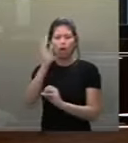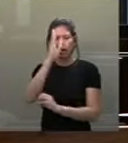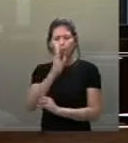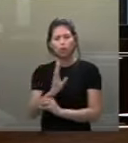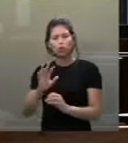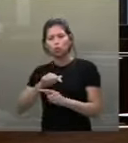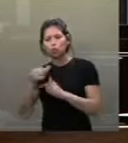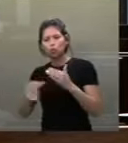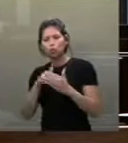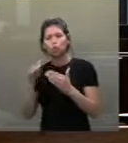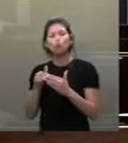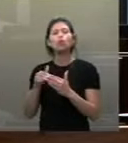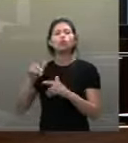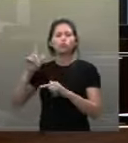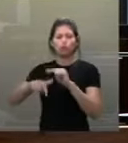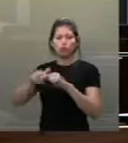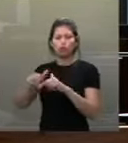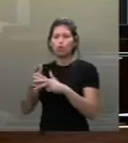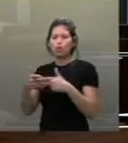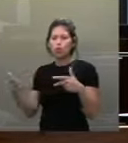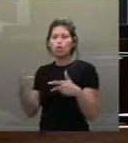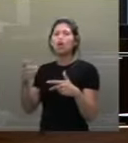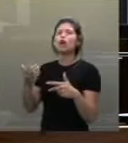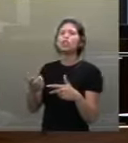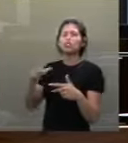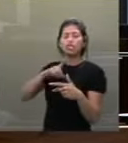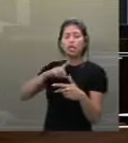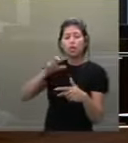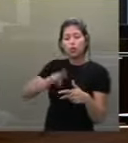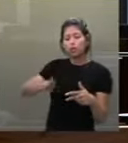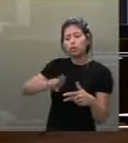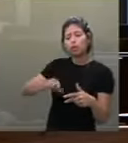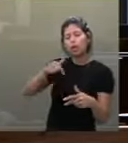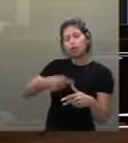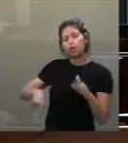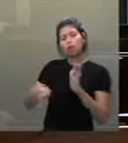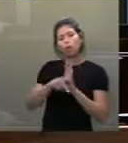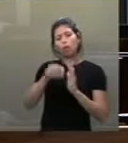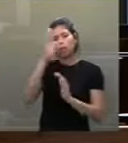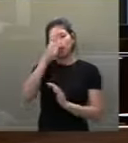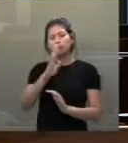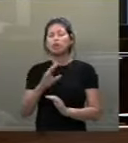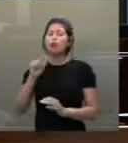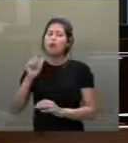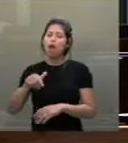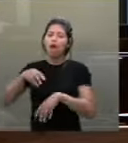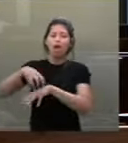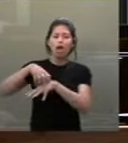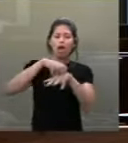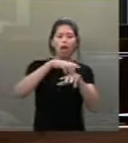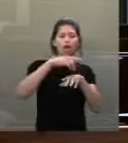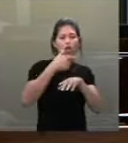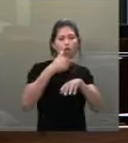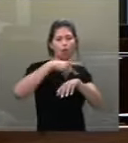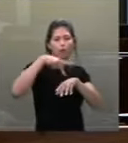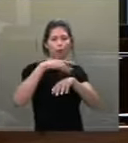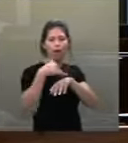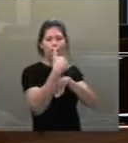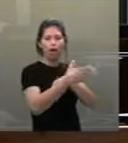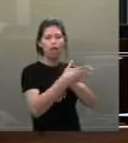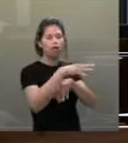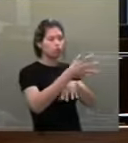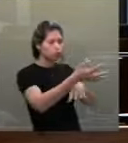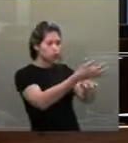tudo, absolutamente tudo que consumimos em termos de derivado de petróleo, fosse importado. Porque a paridade da importação,